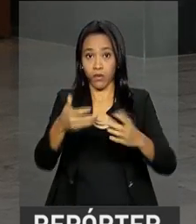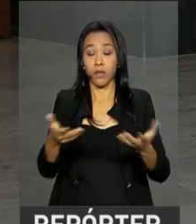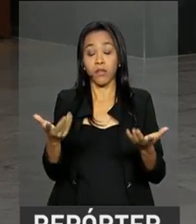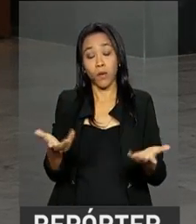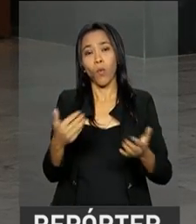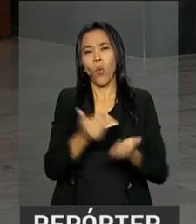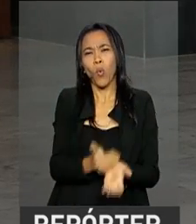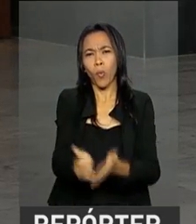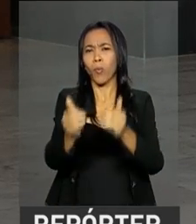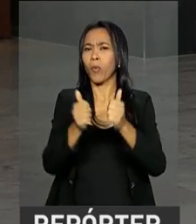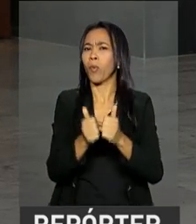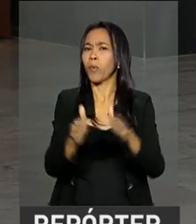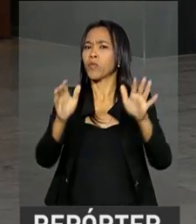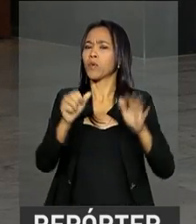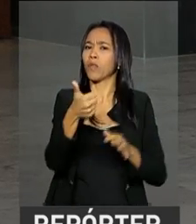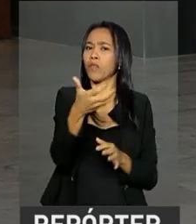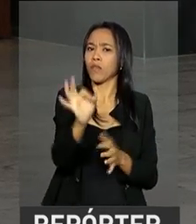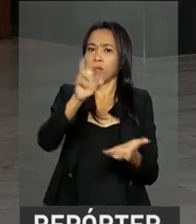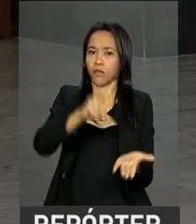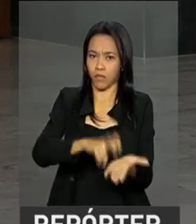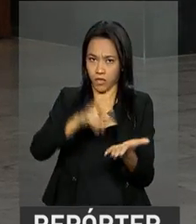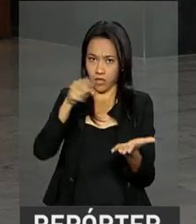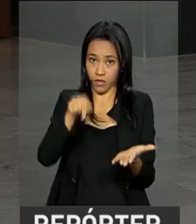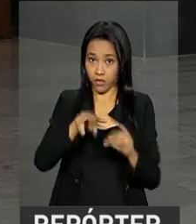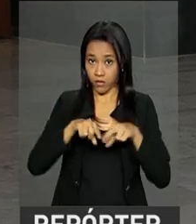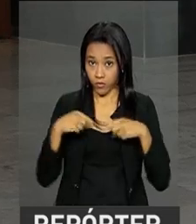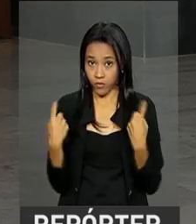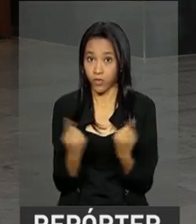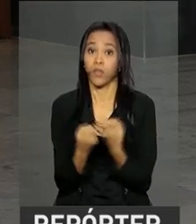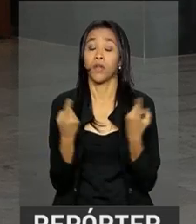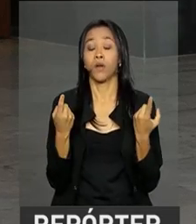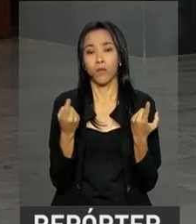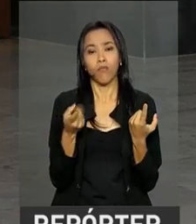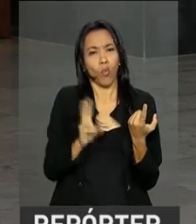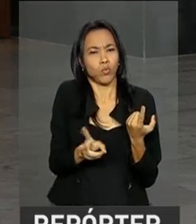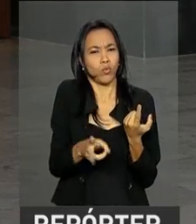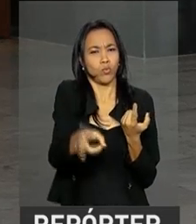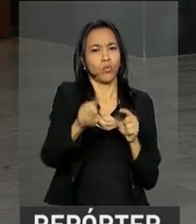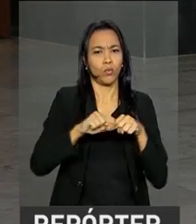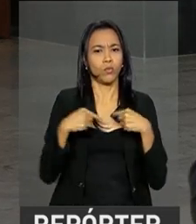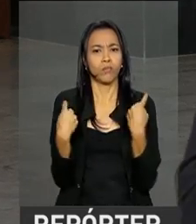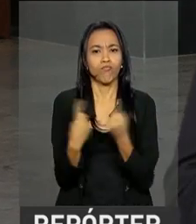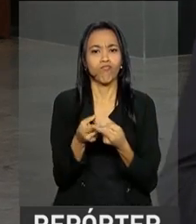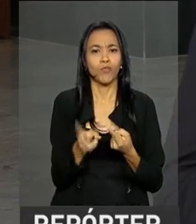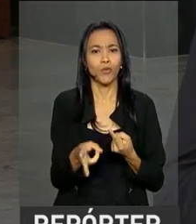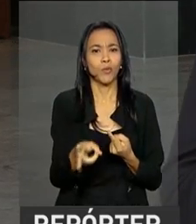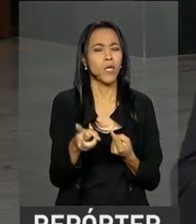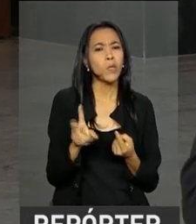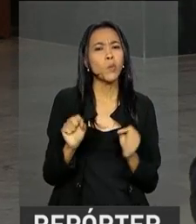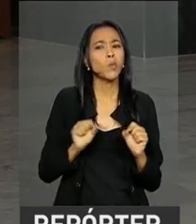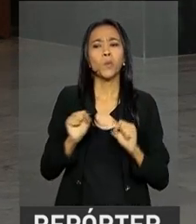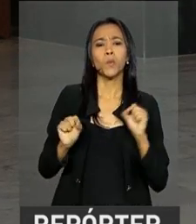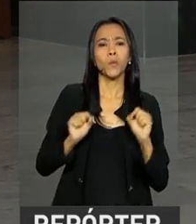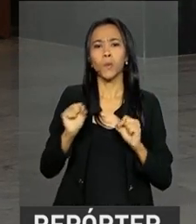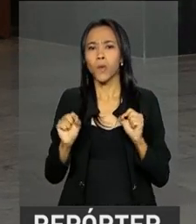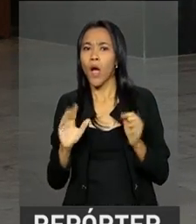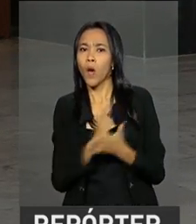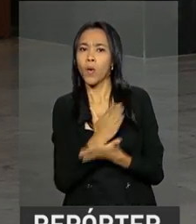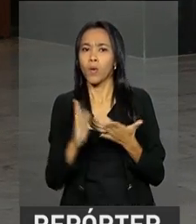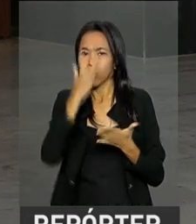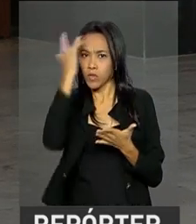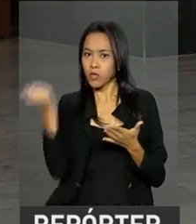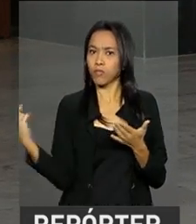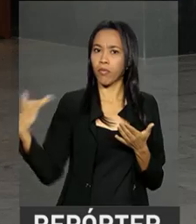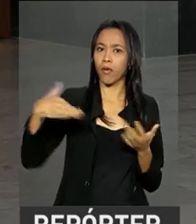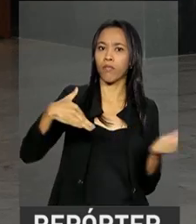10 horas da manhã aqui no Palácio do Planalto ela segue acontecendo a expectativa por aqui é que algum dos presentes a essa